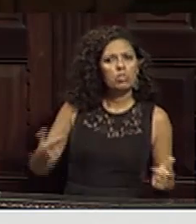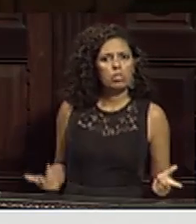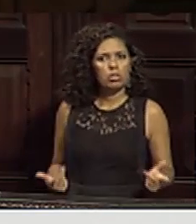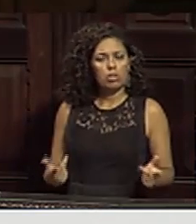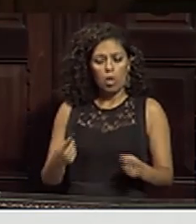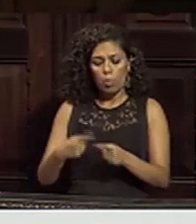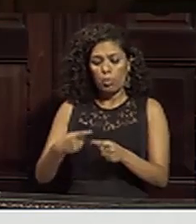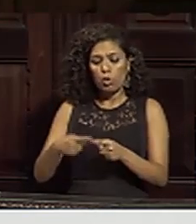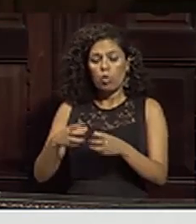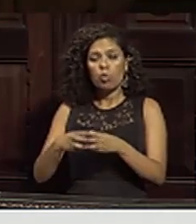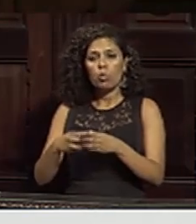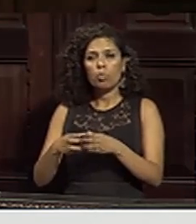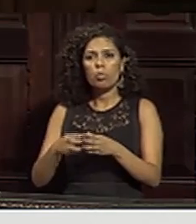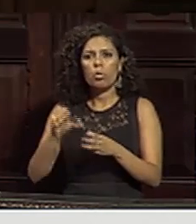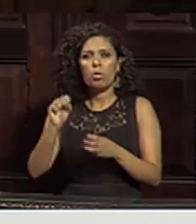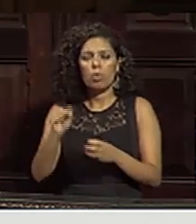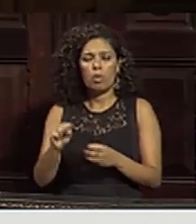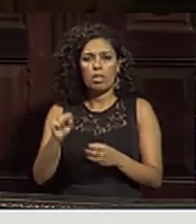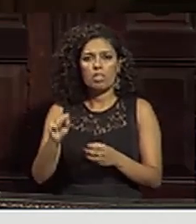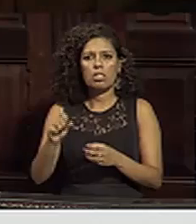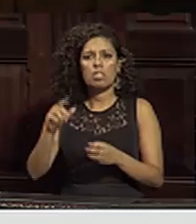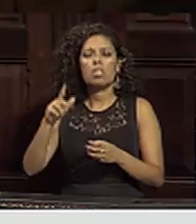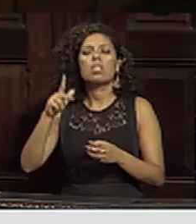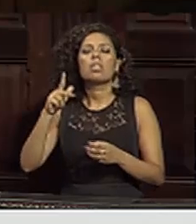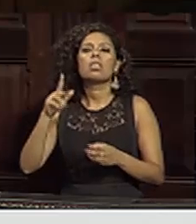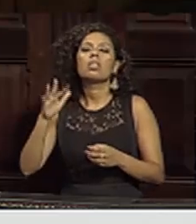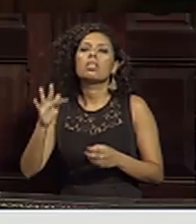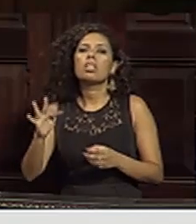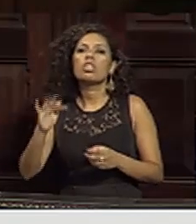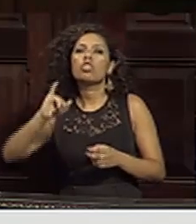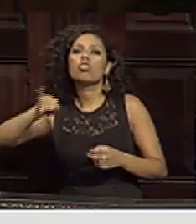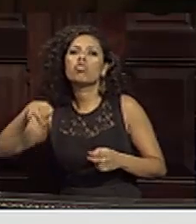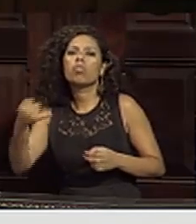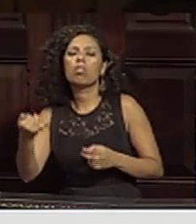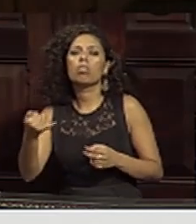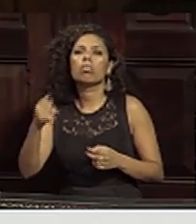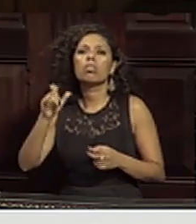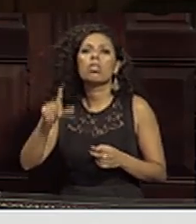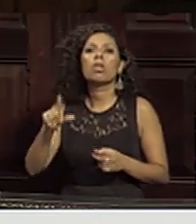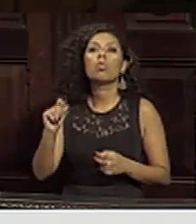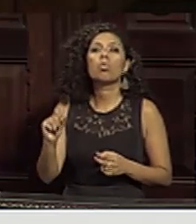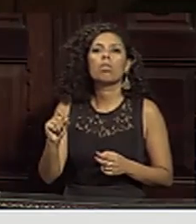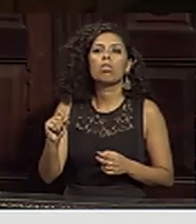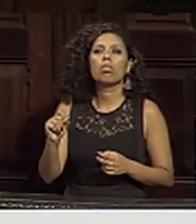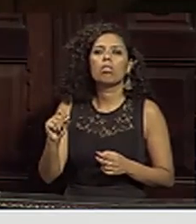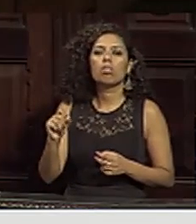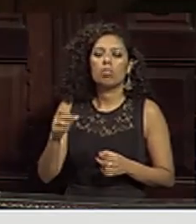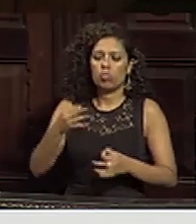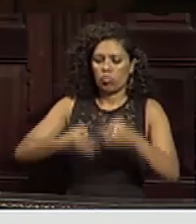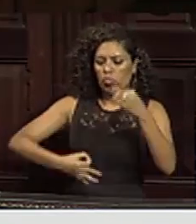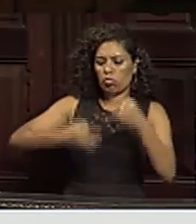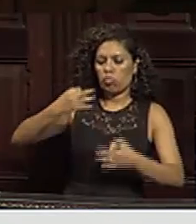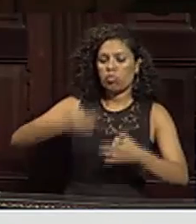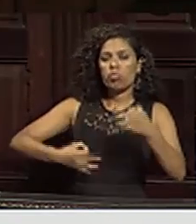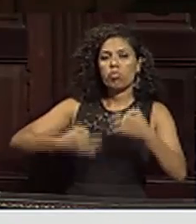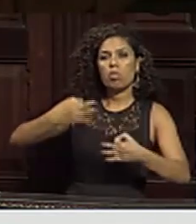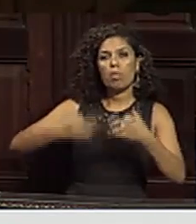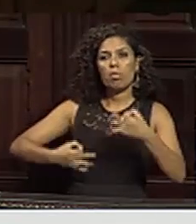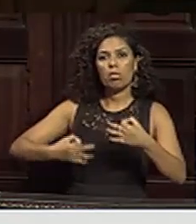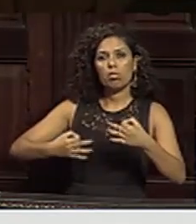colegiado, e um órgão colegiado tem, a não ser que haja